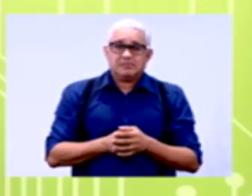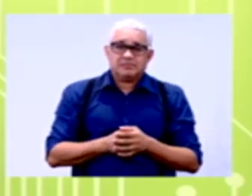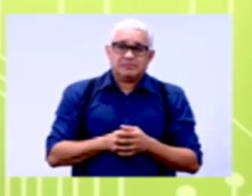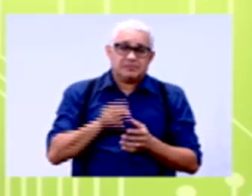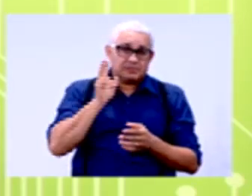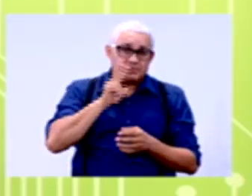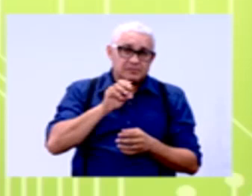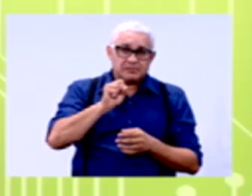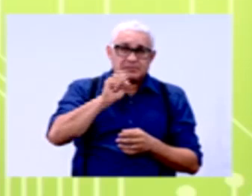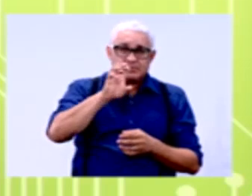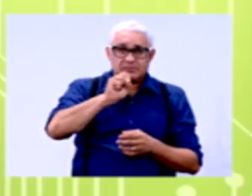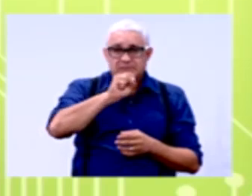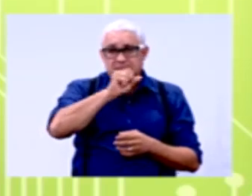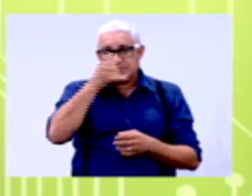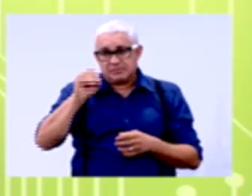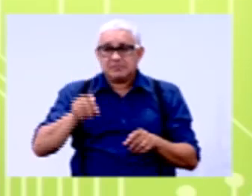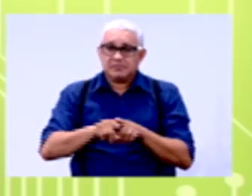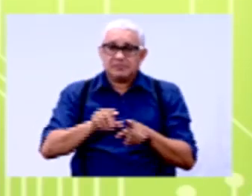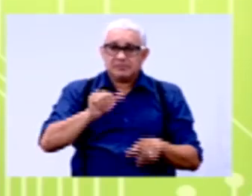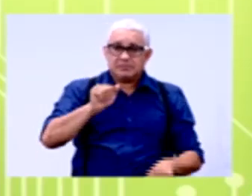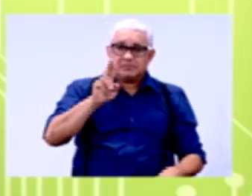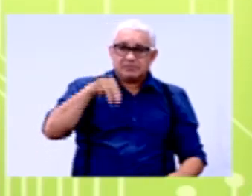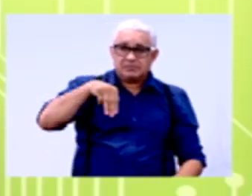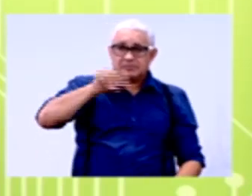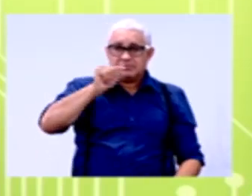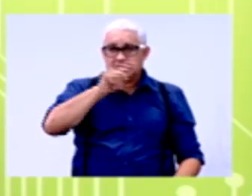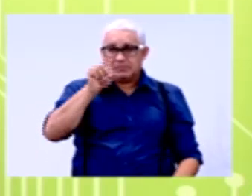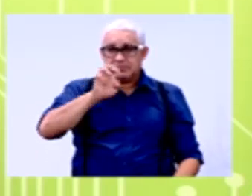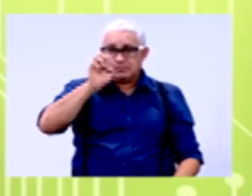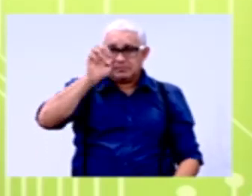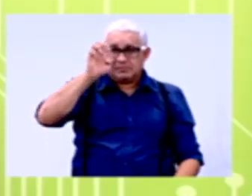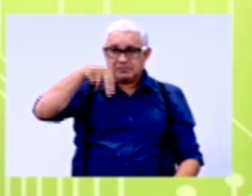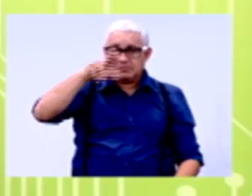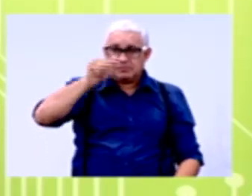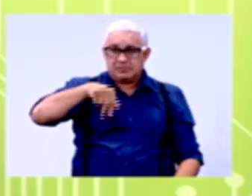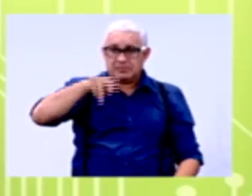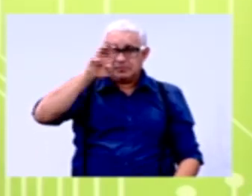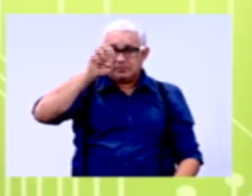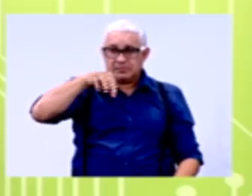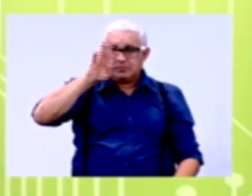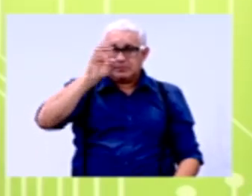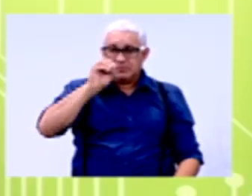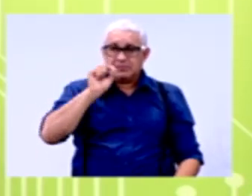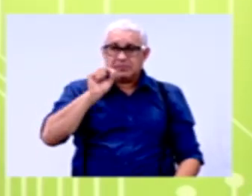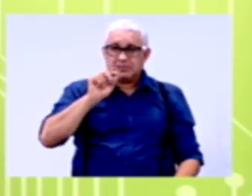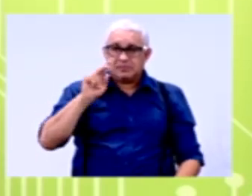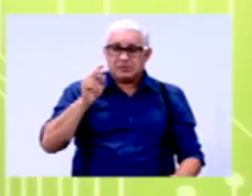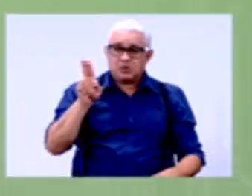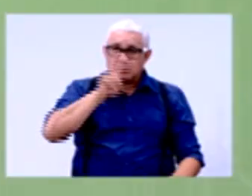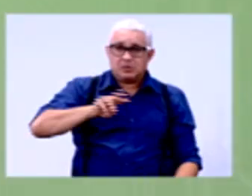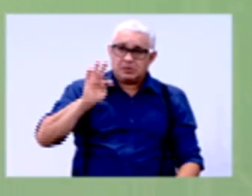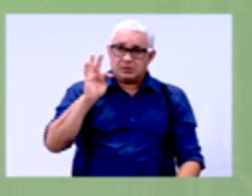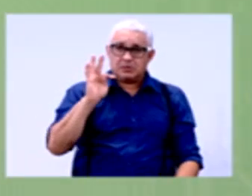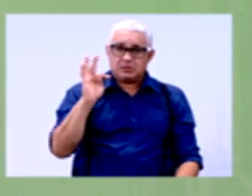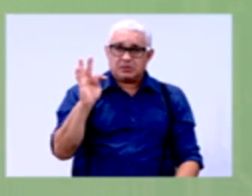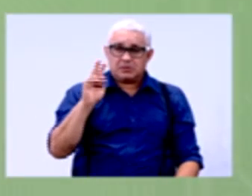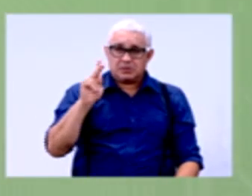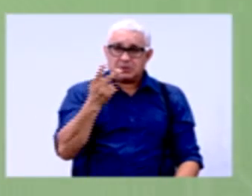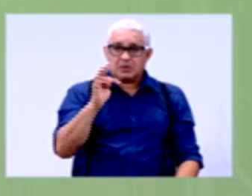sobre sessão, sobre armazenamento, né, utilizando as funções do HTML5. Vamos ver um pouquinho, relembrar. Vamos